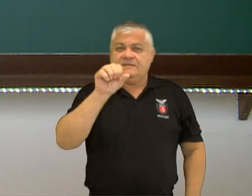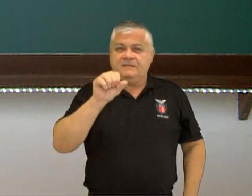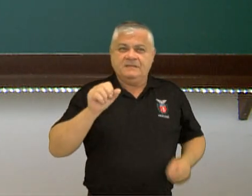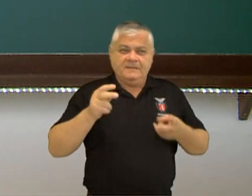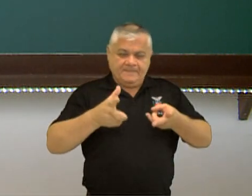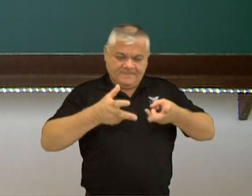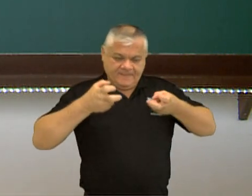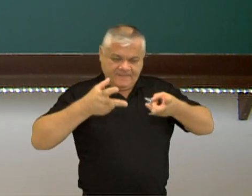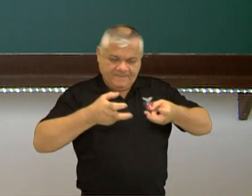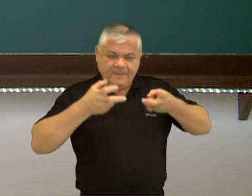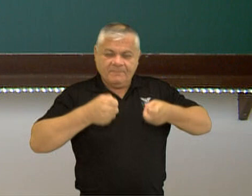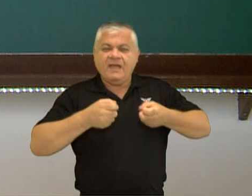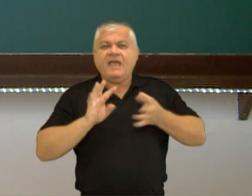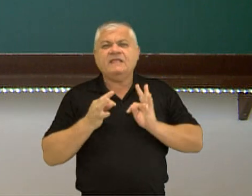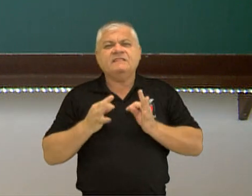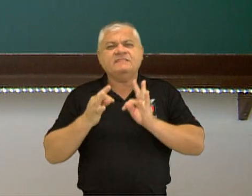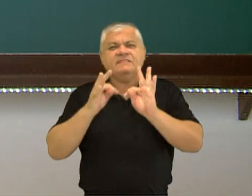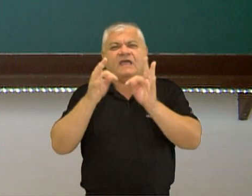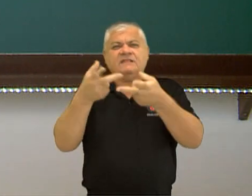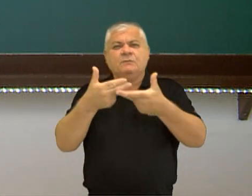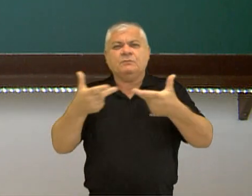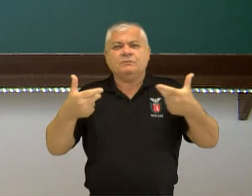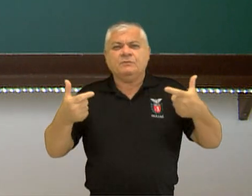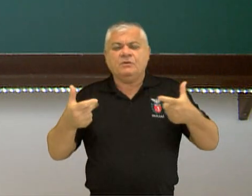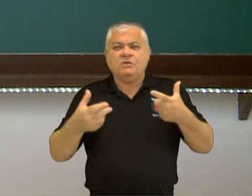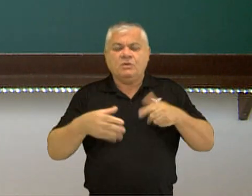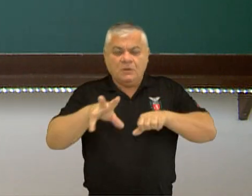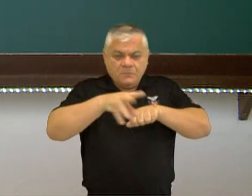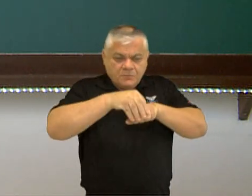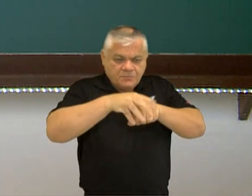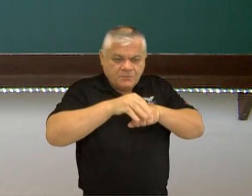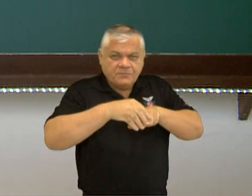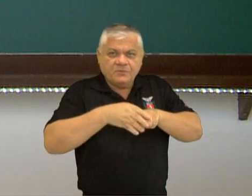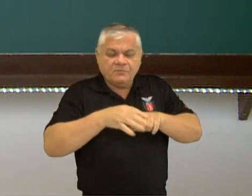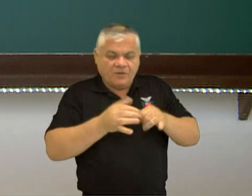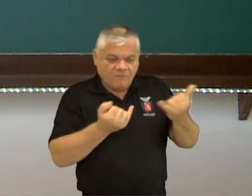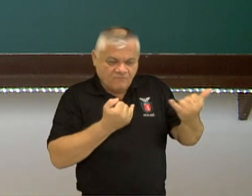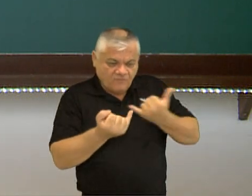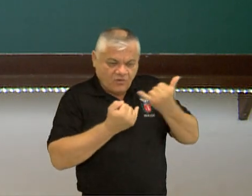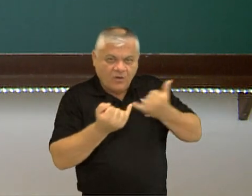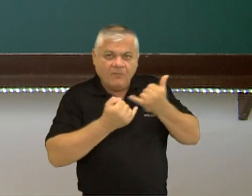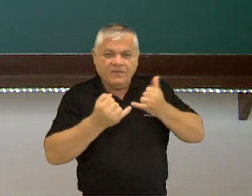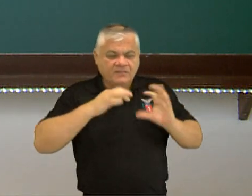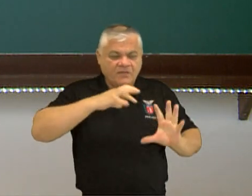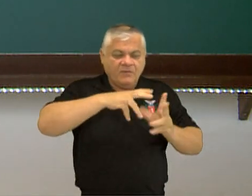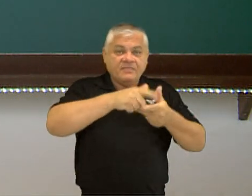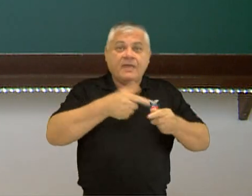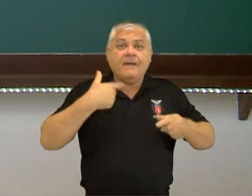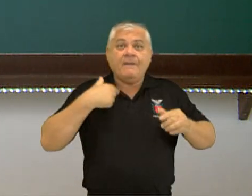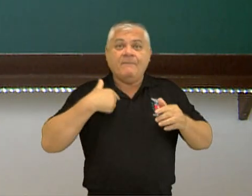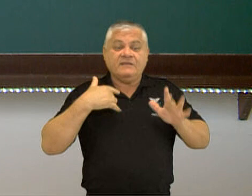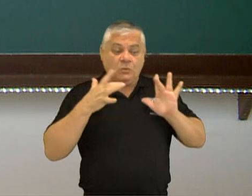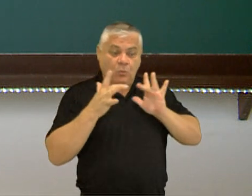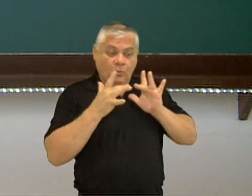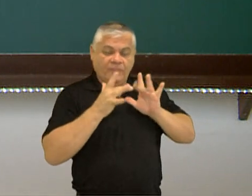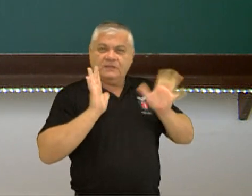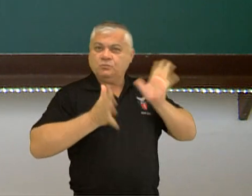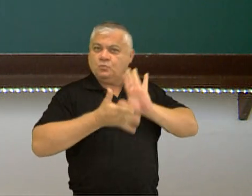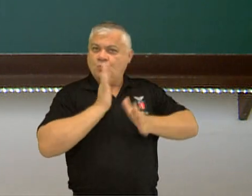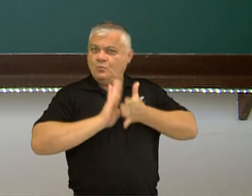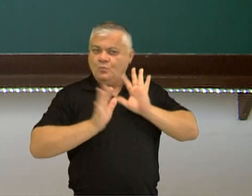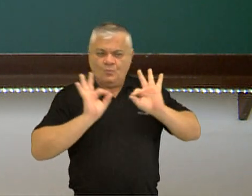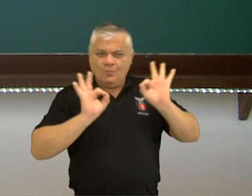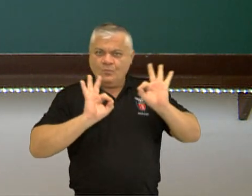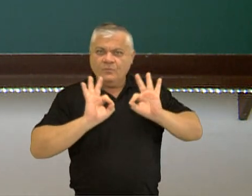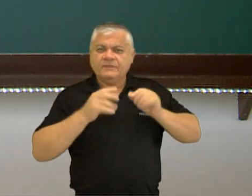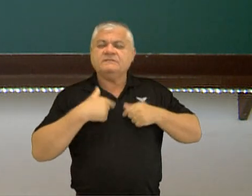o conjunto de técnicas que obtém informações da superfície terrestre sem que haja o contato físico com ela. Então, quando estamos